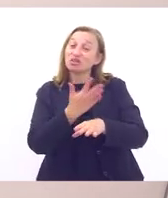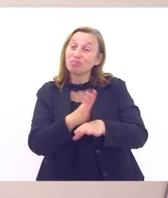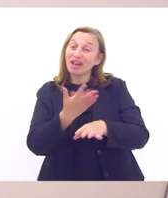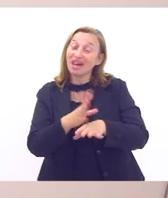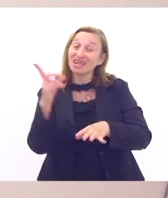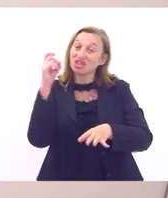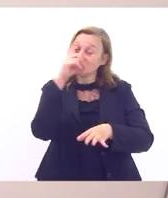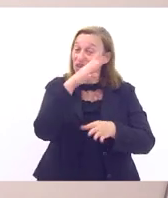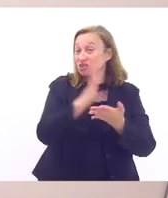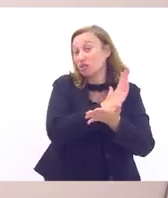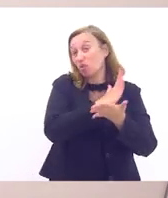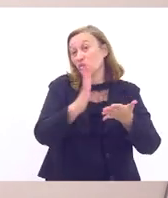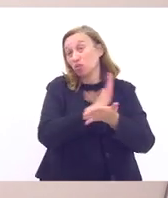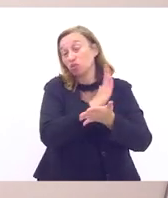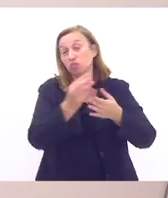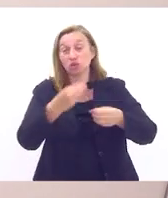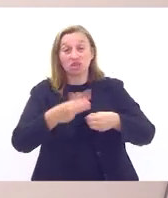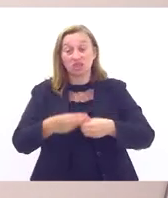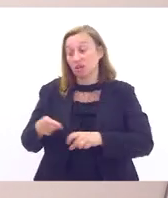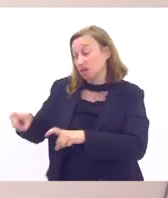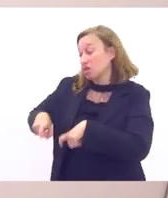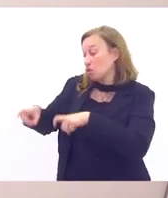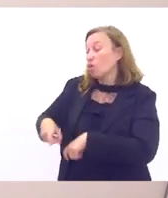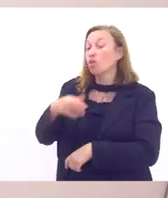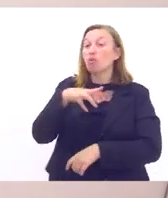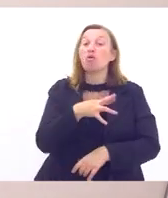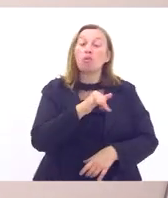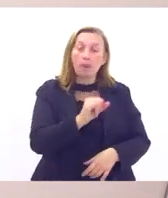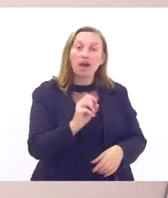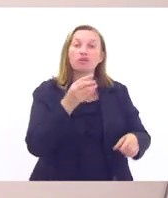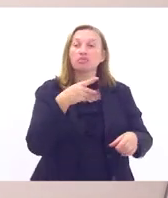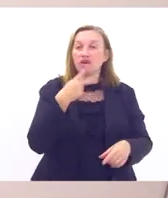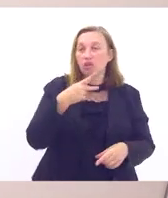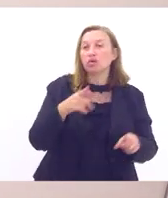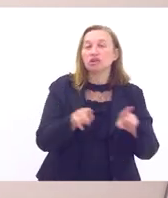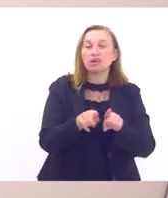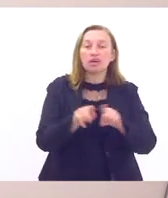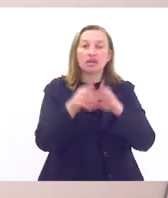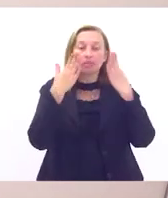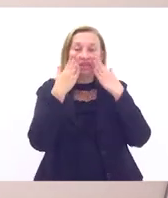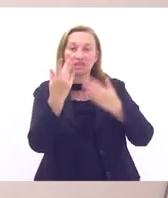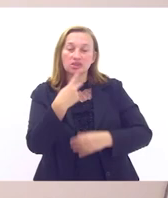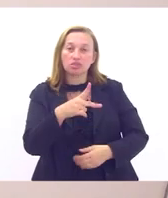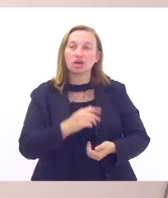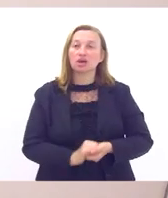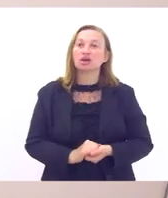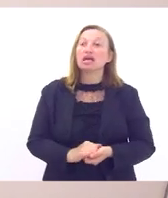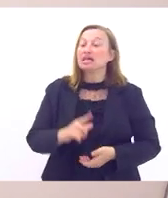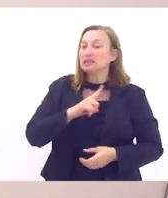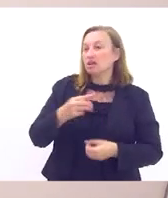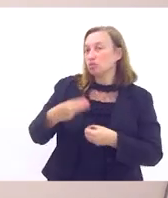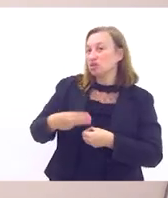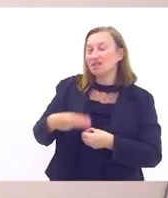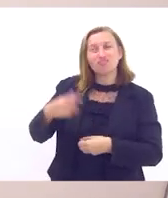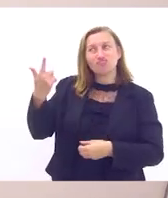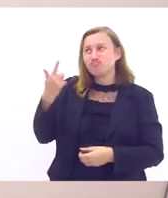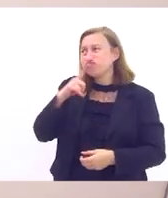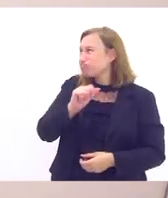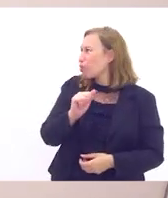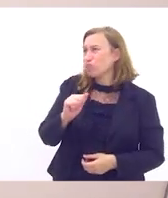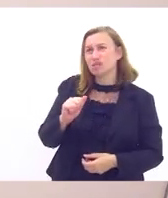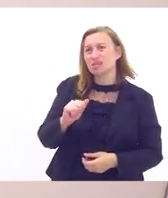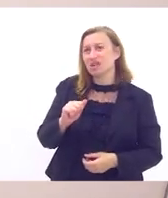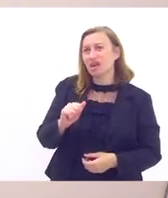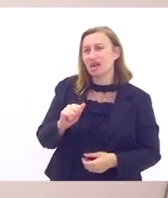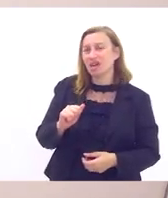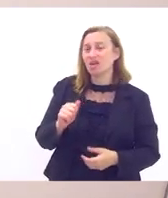para os municípios do interior, como o Mário falou também aqui na apresentação dele. Tem municípios que não conseguem fazer